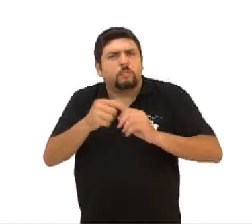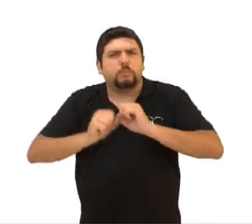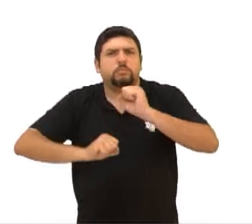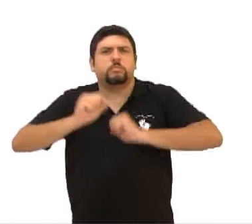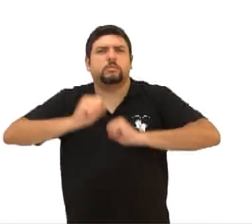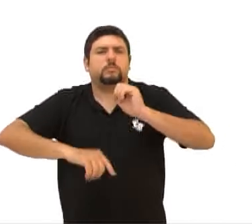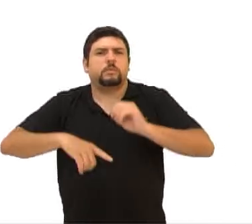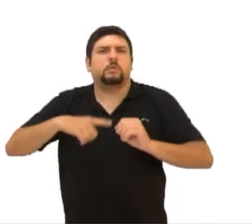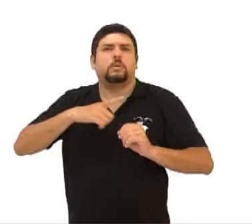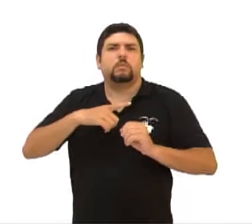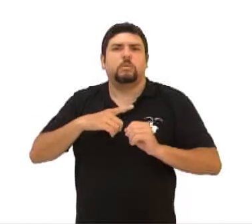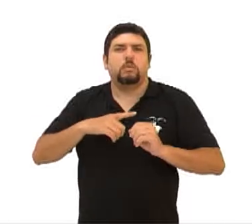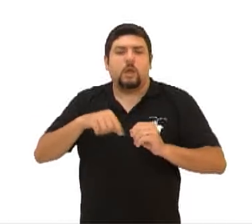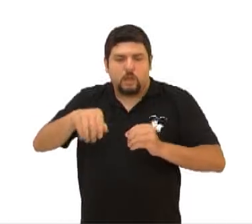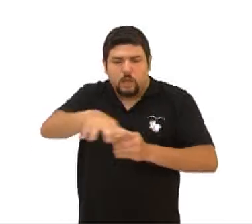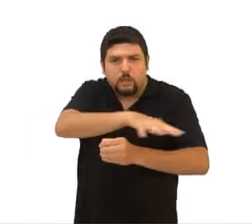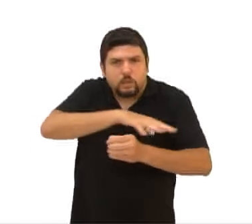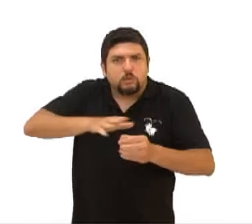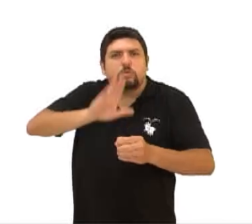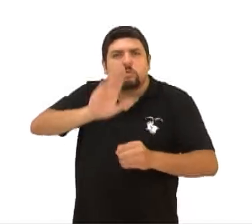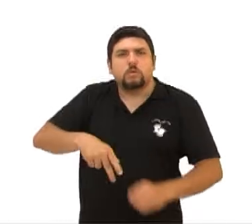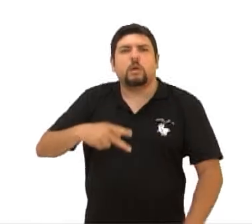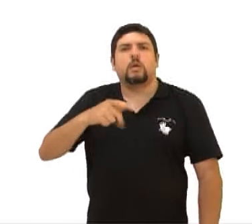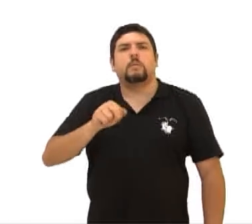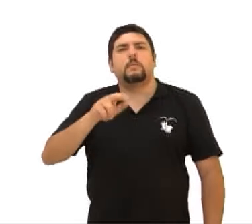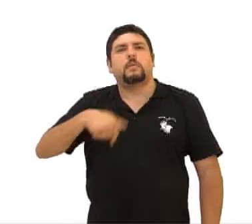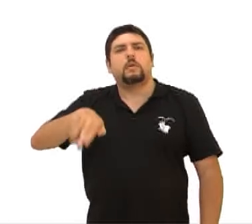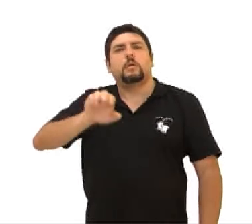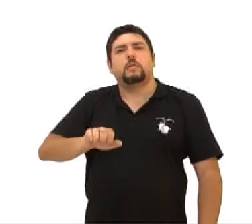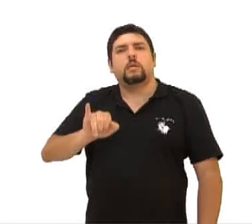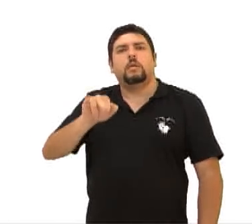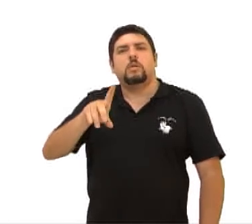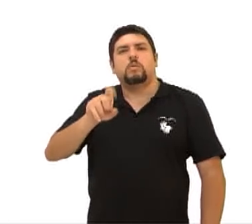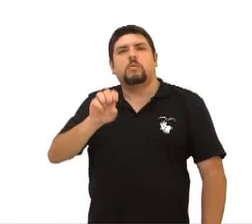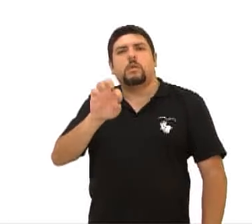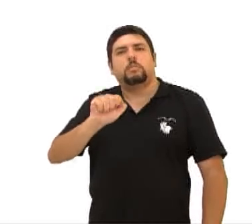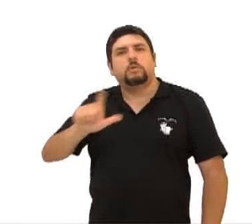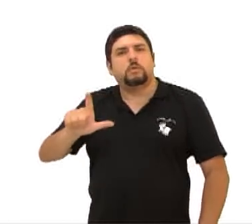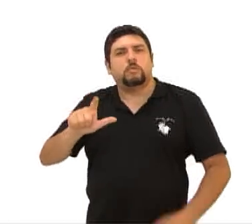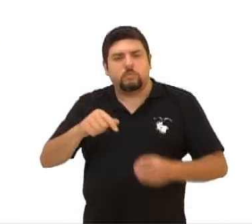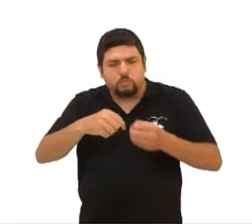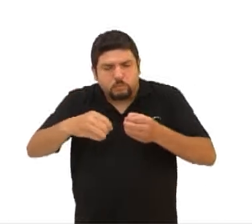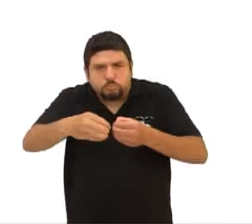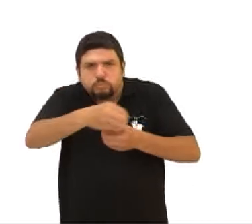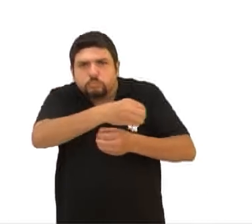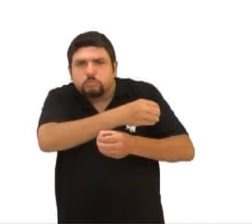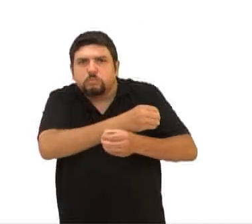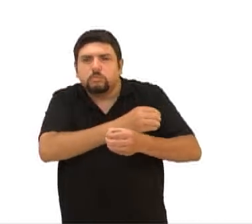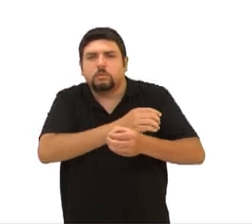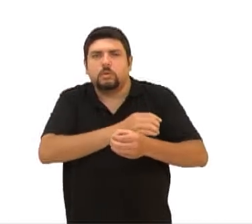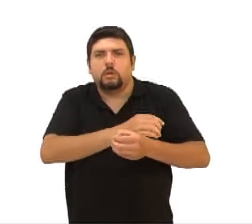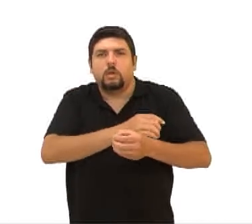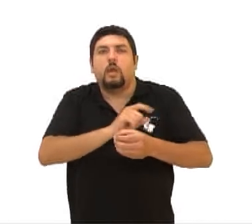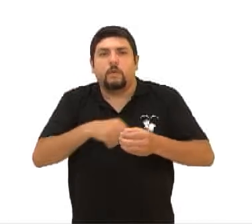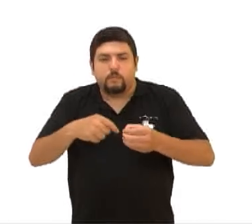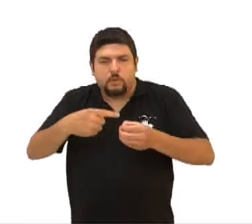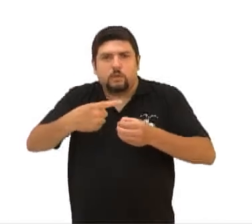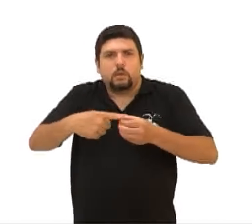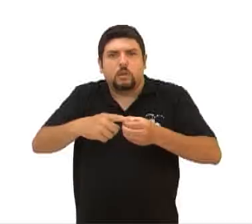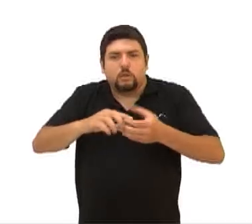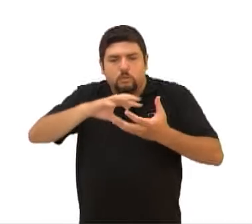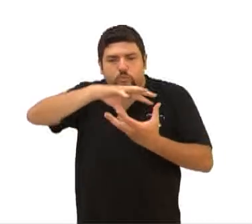tem lá um parque industrial, né, característica de países desenvolvidos. É uma cidade global e é núcleo dos